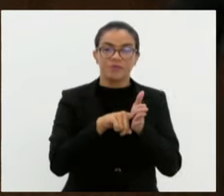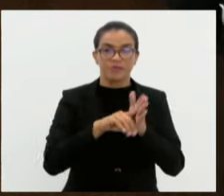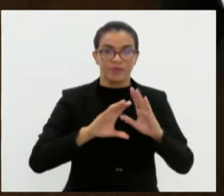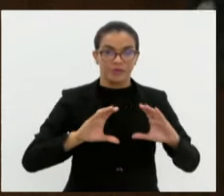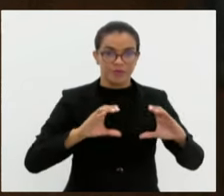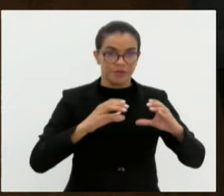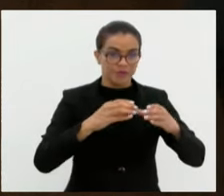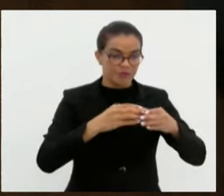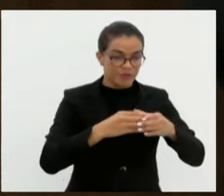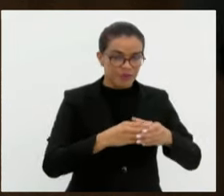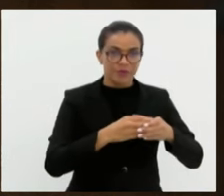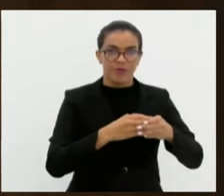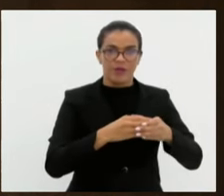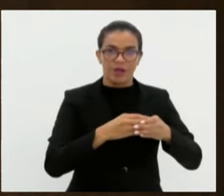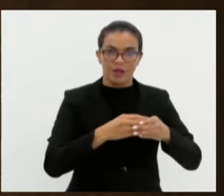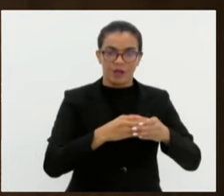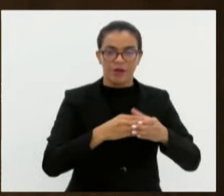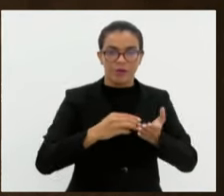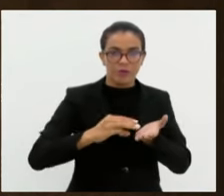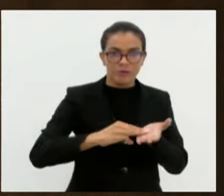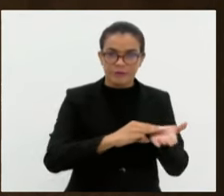Decoro